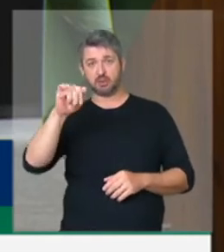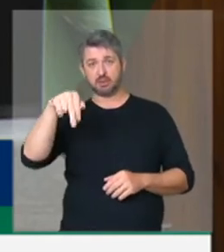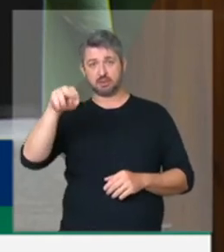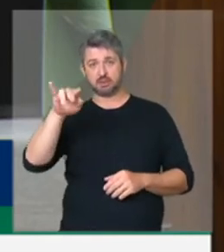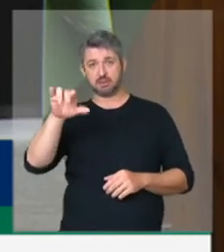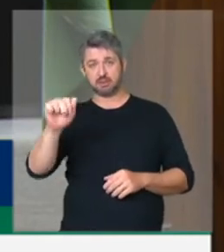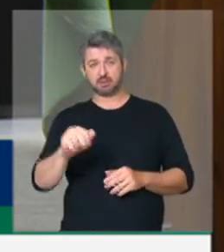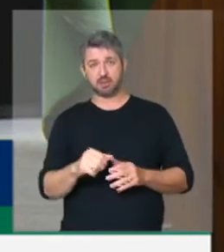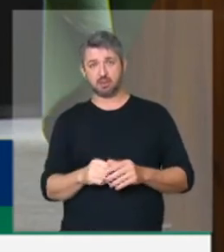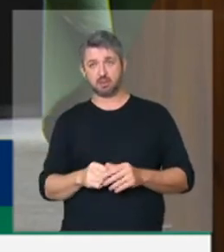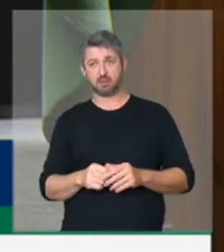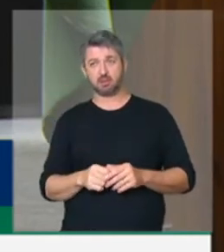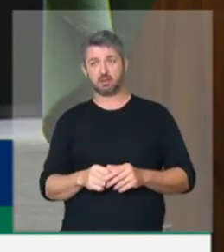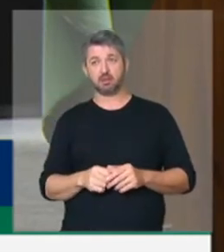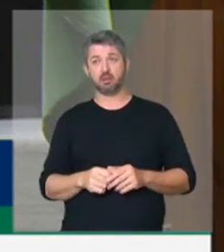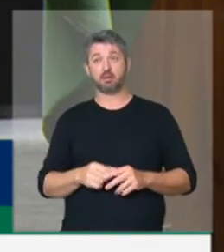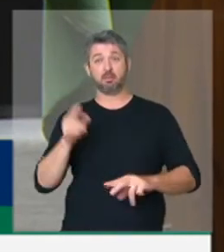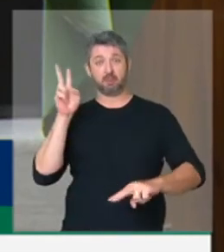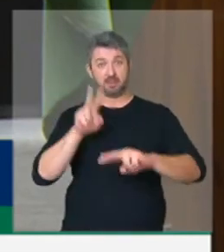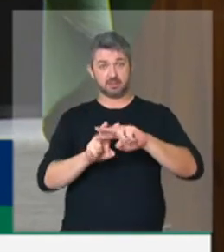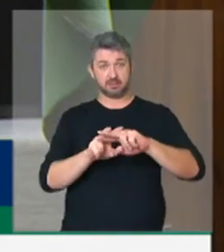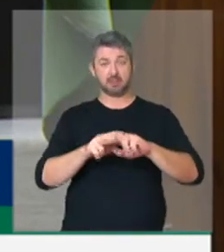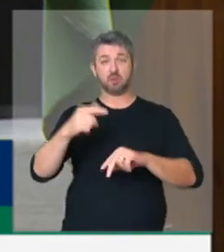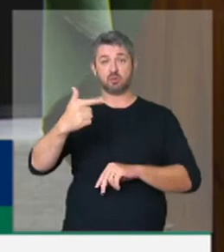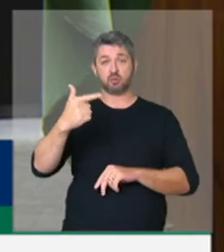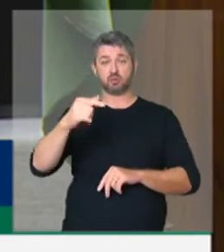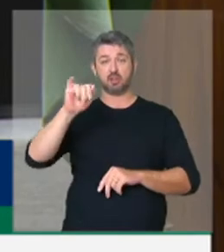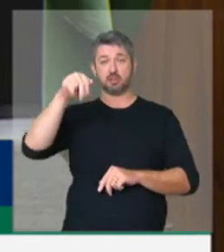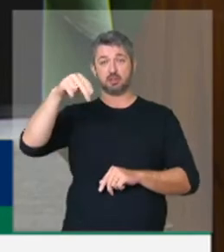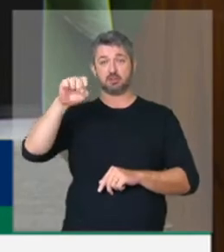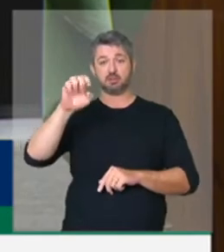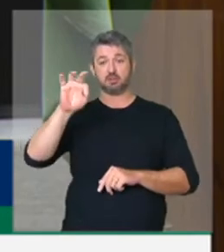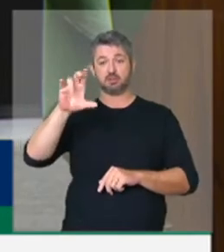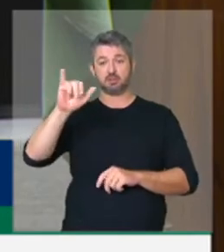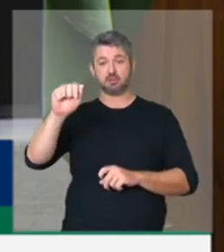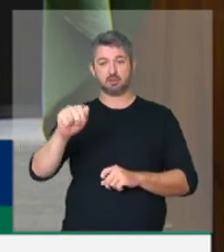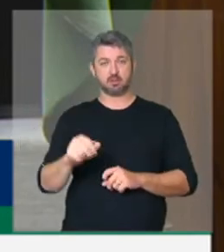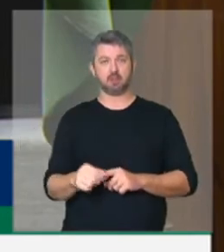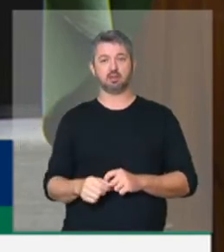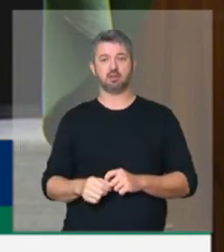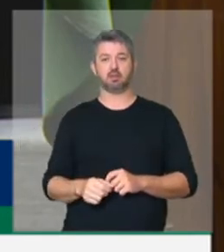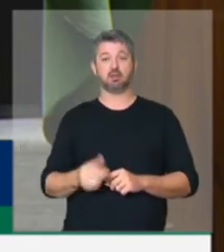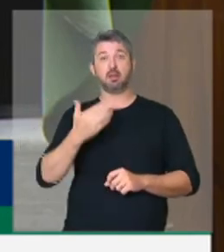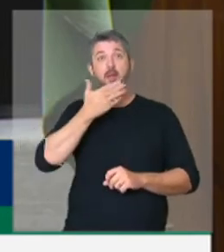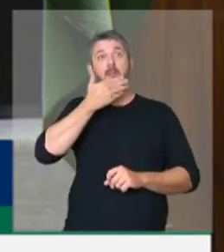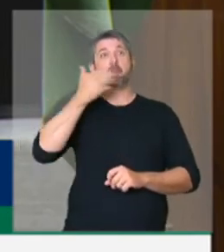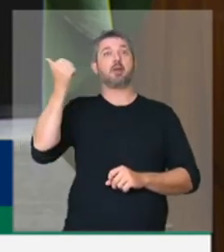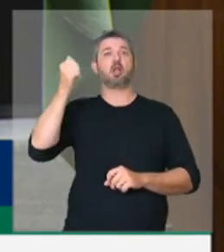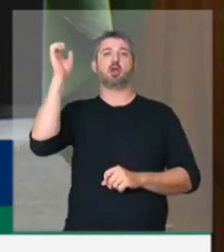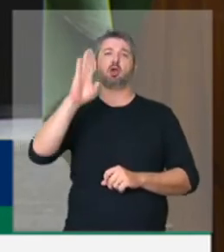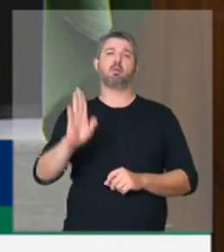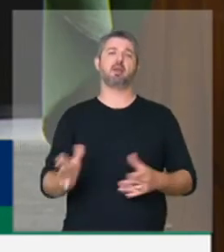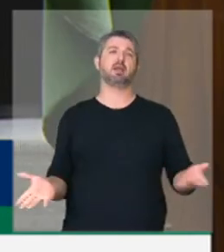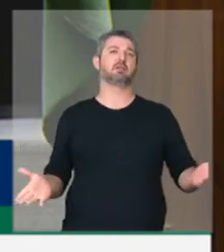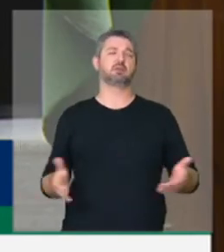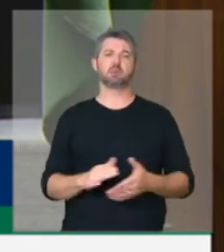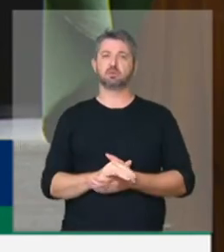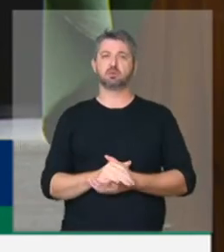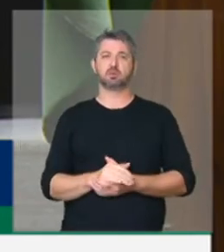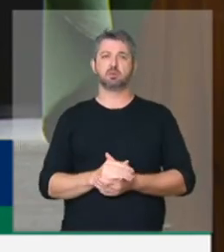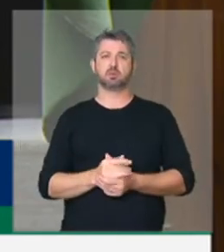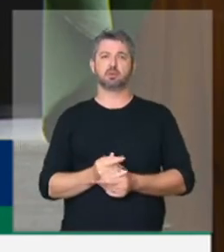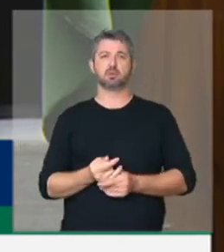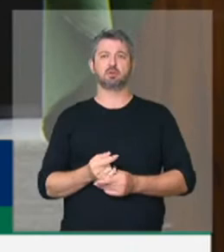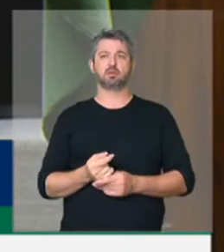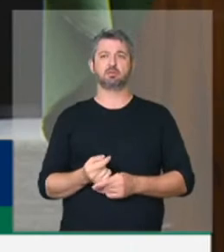instância. A prisão em segunda instância irá melhorar o Brasil, irá